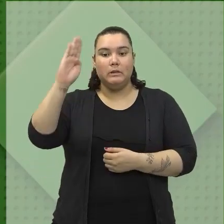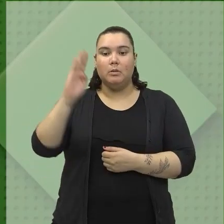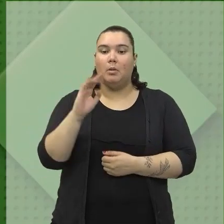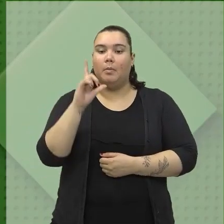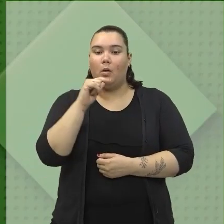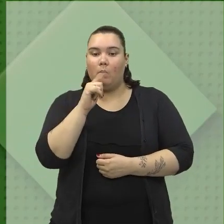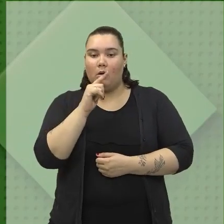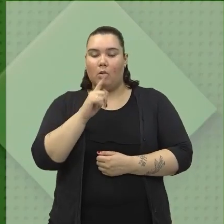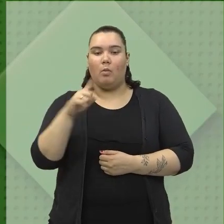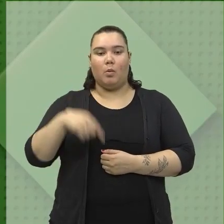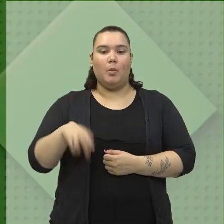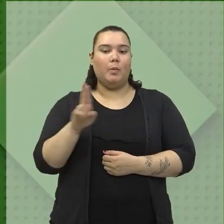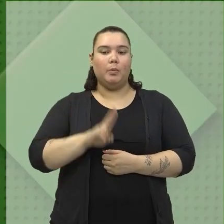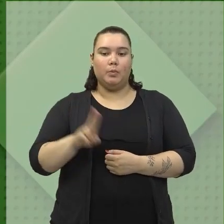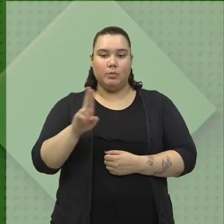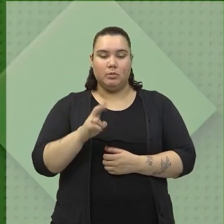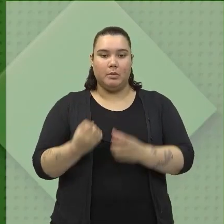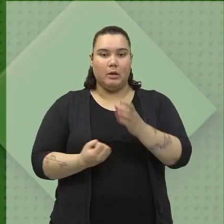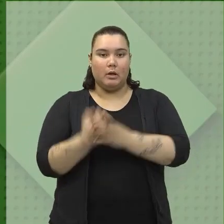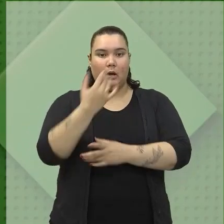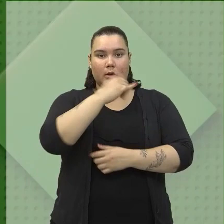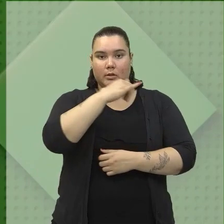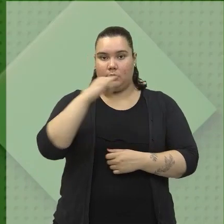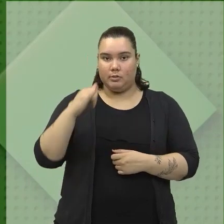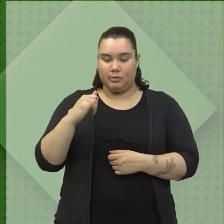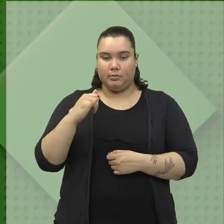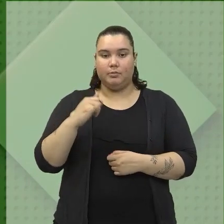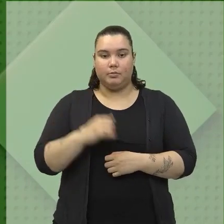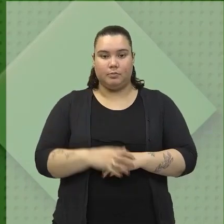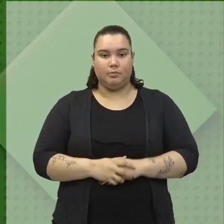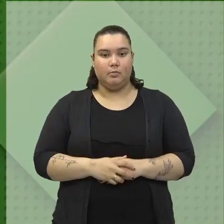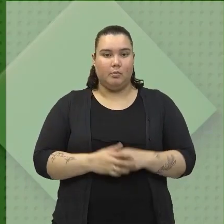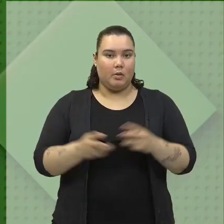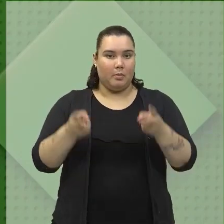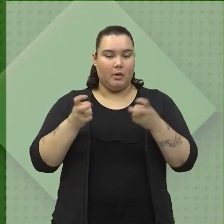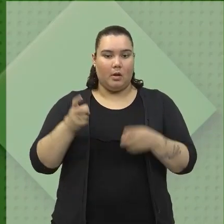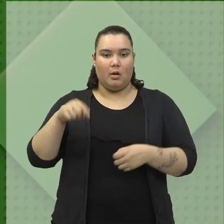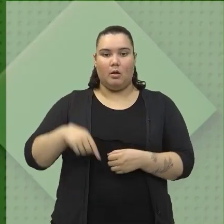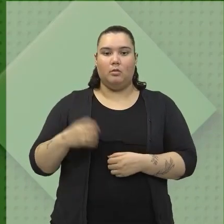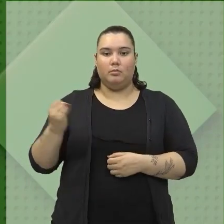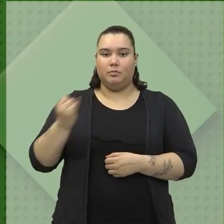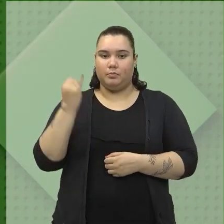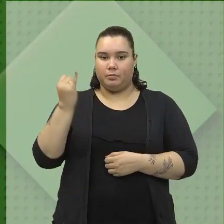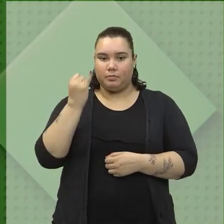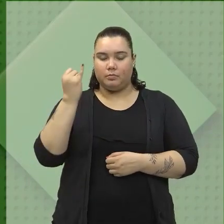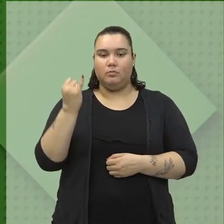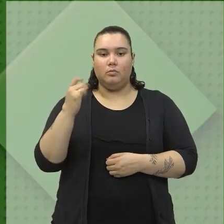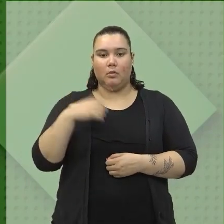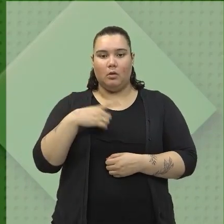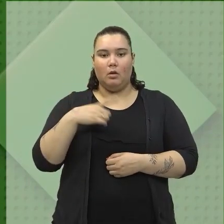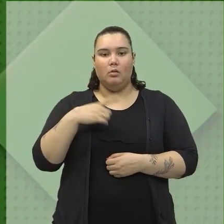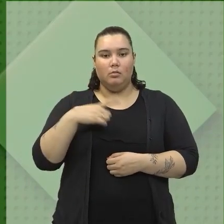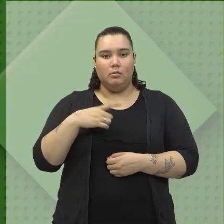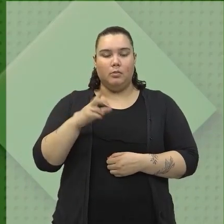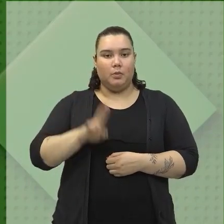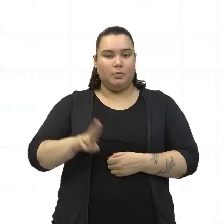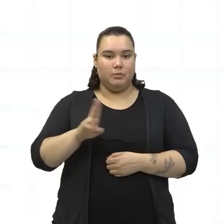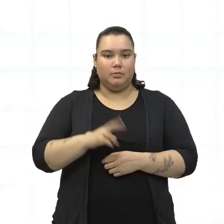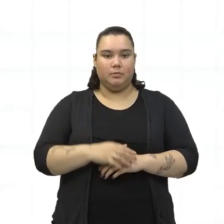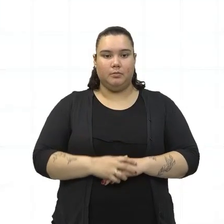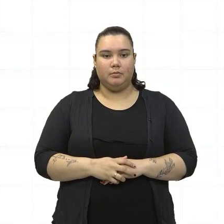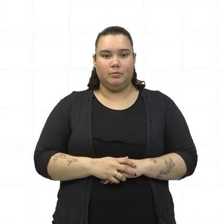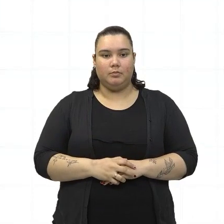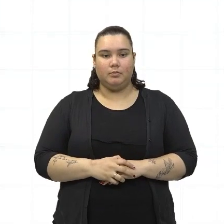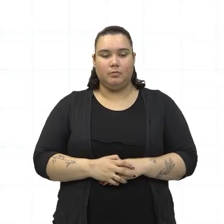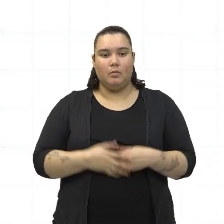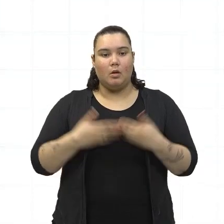ainda a mais utilizada, né? Então, a gente observa ali a importância das usinas hidrelétricas e a quantidade que é utilizada. E